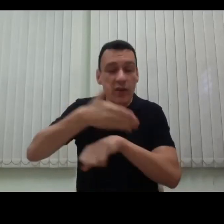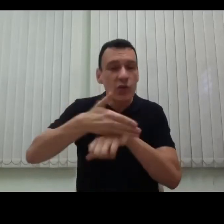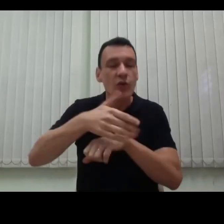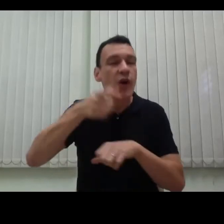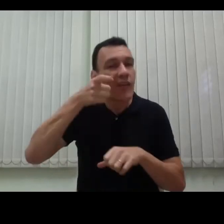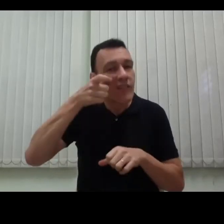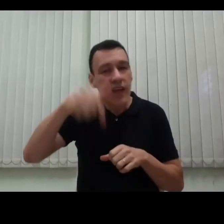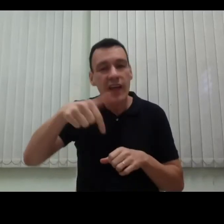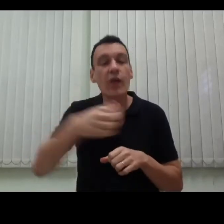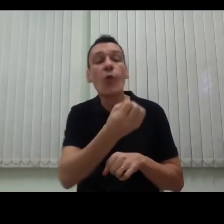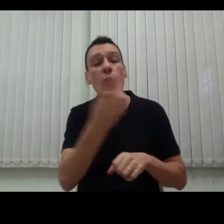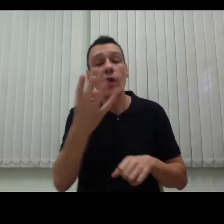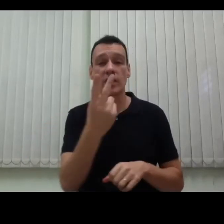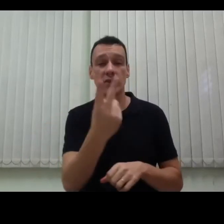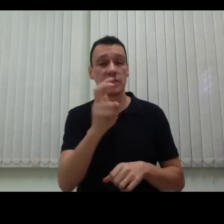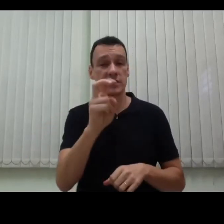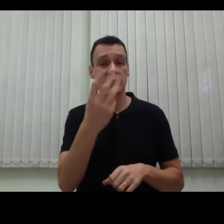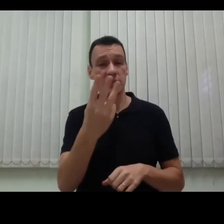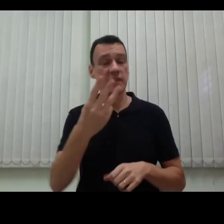momento.